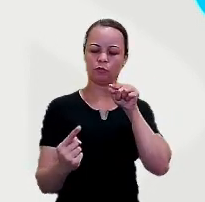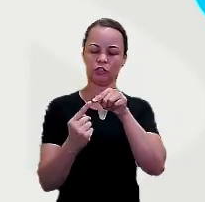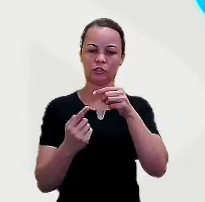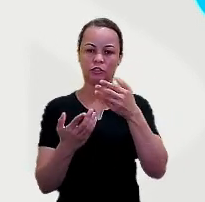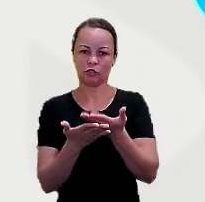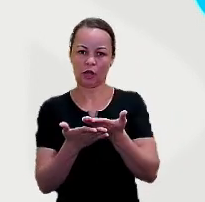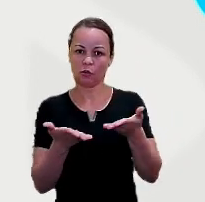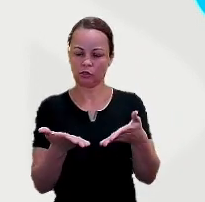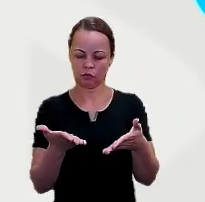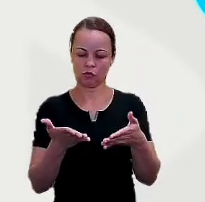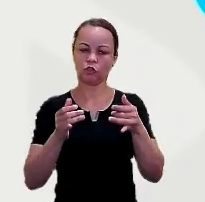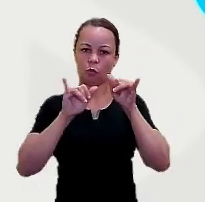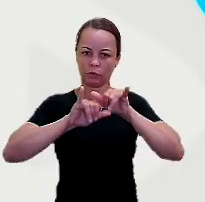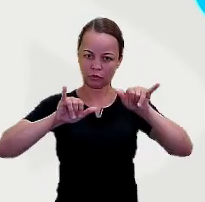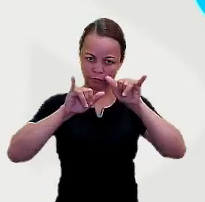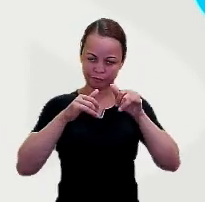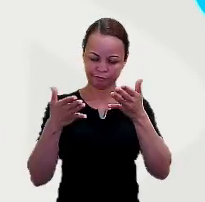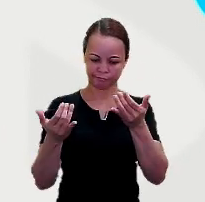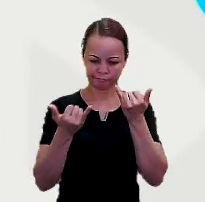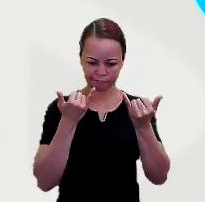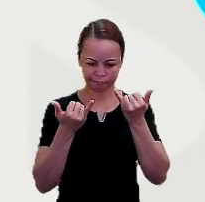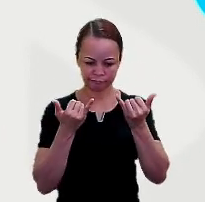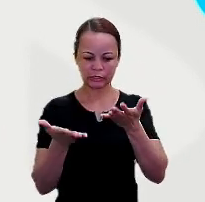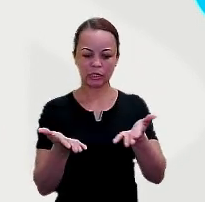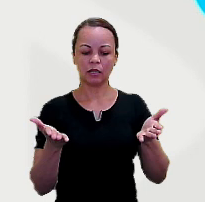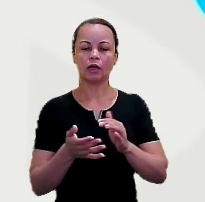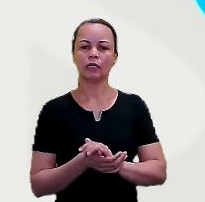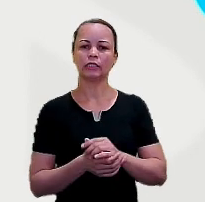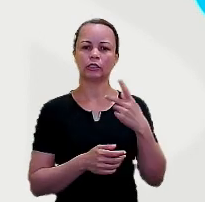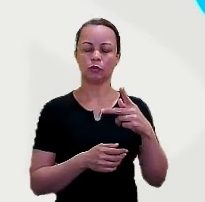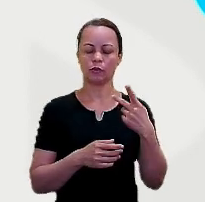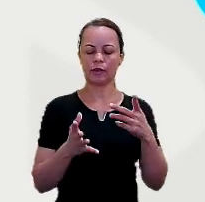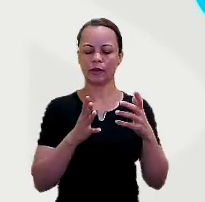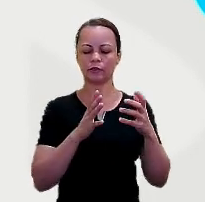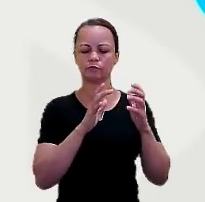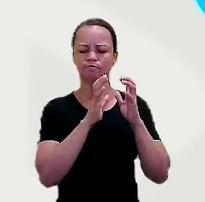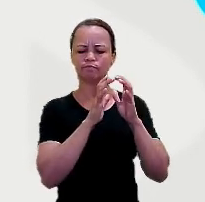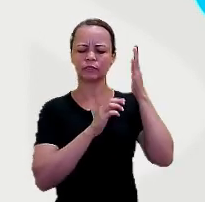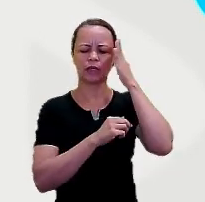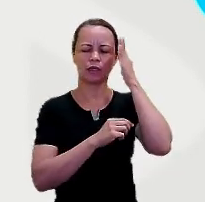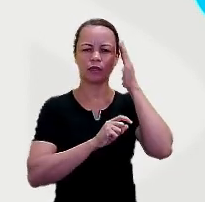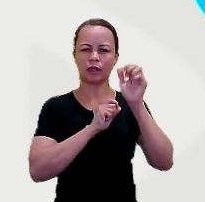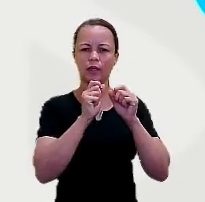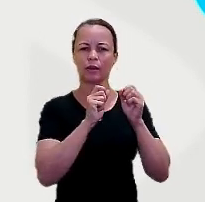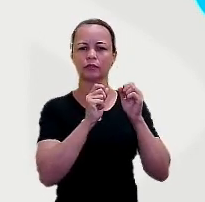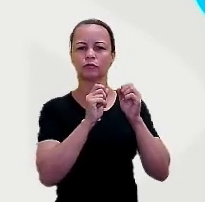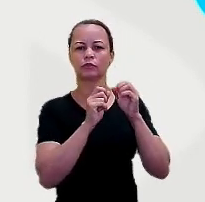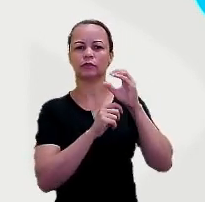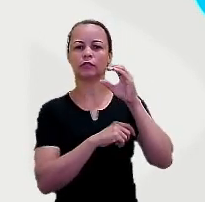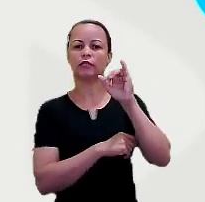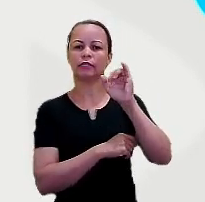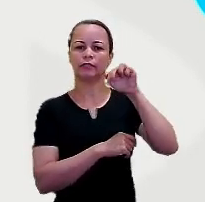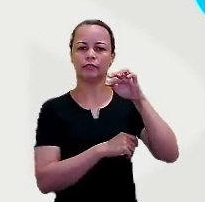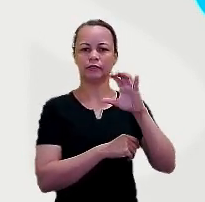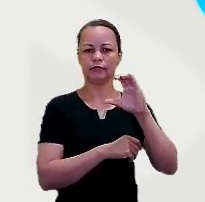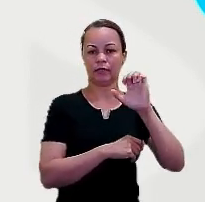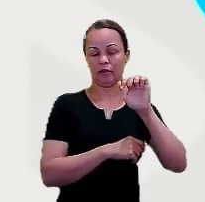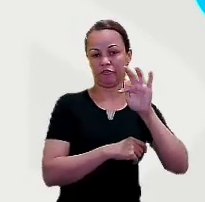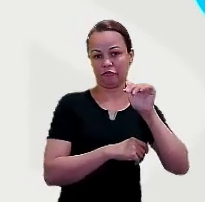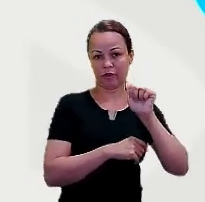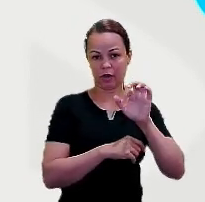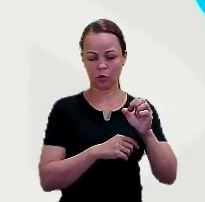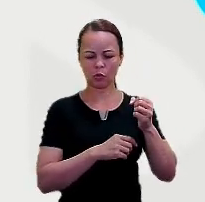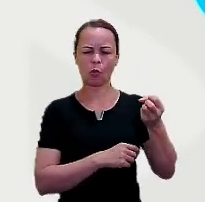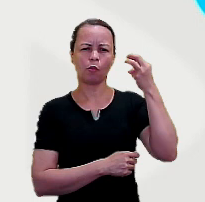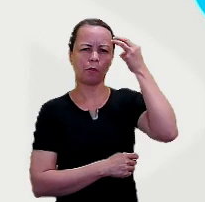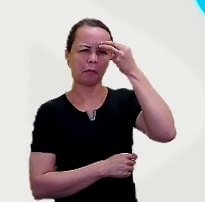nessas informações. Compreender que o cérebro é a parte do encéfalo relacionado com as funções como a memória, guarda esse nome